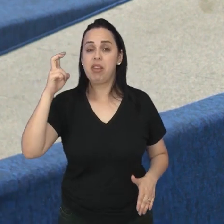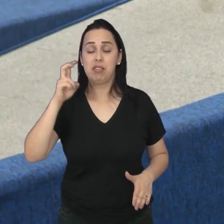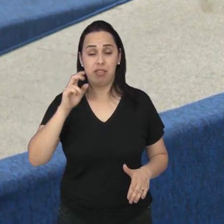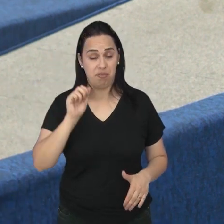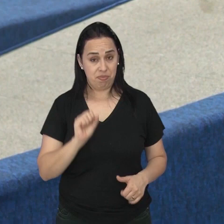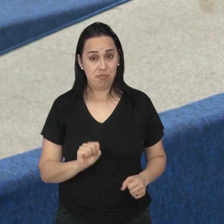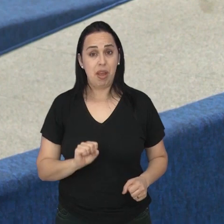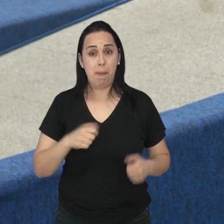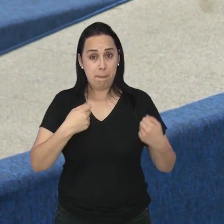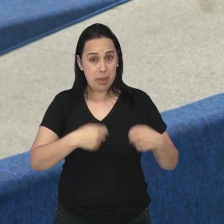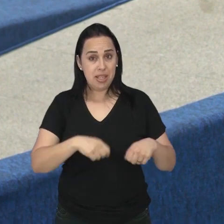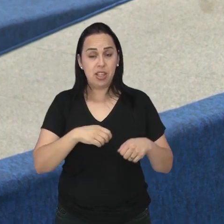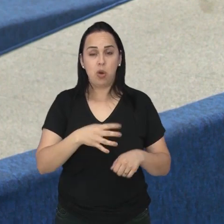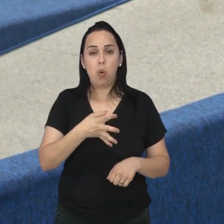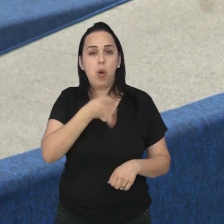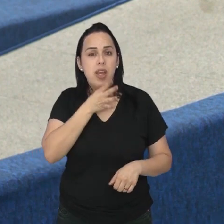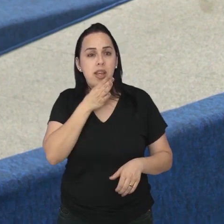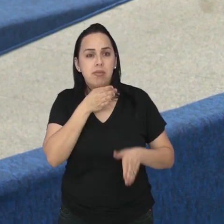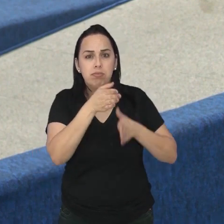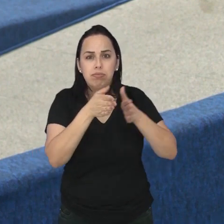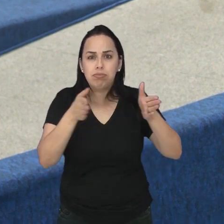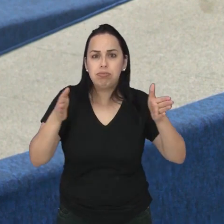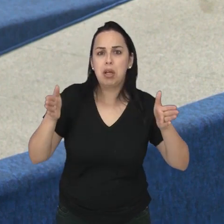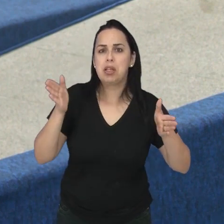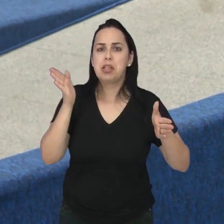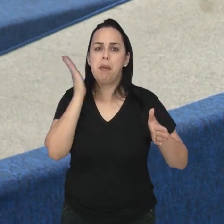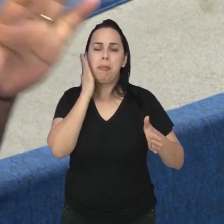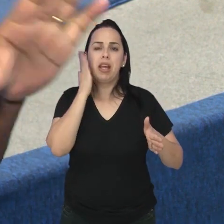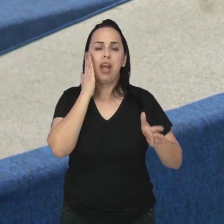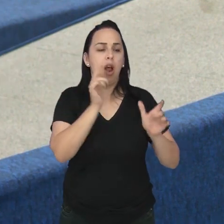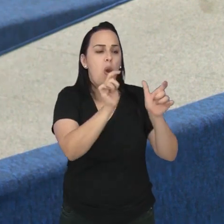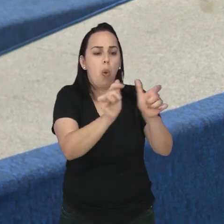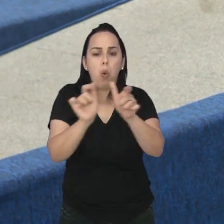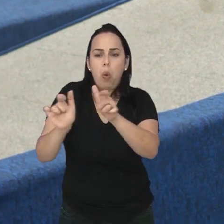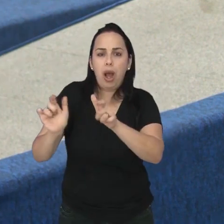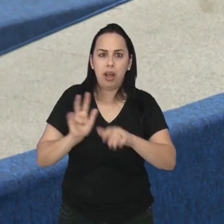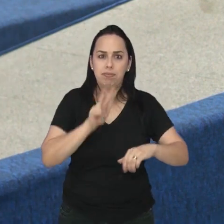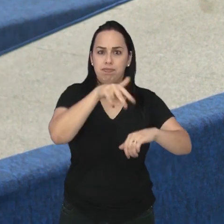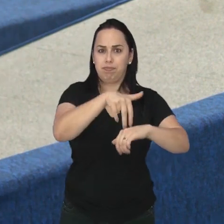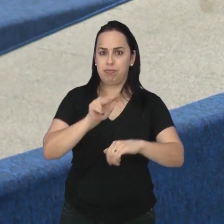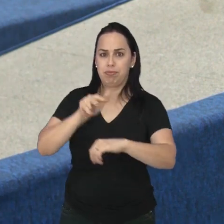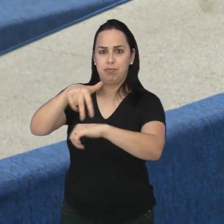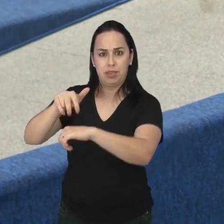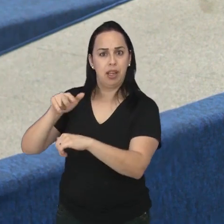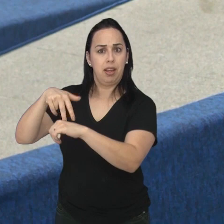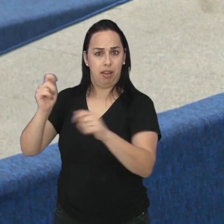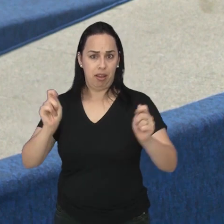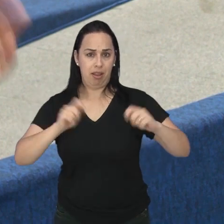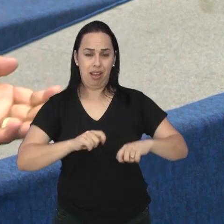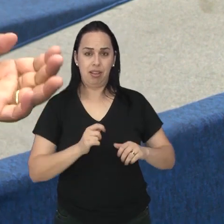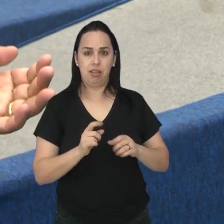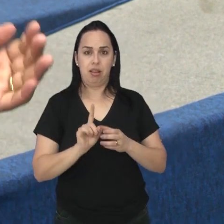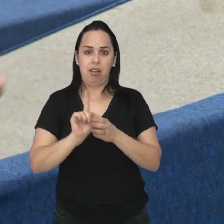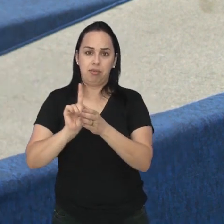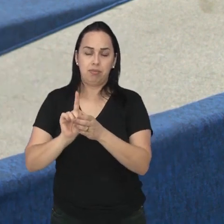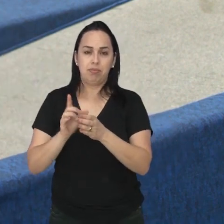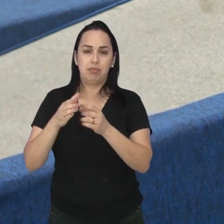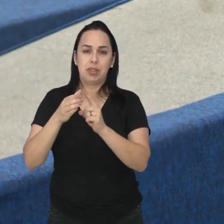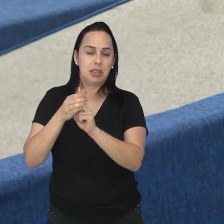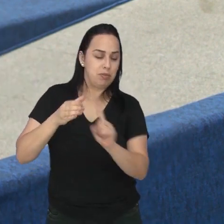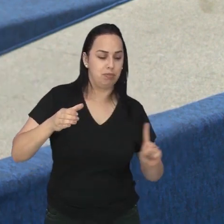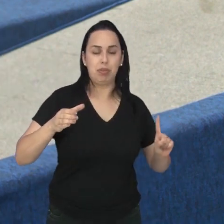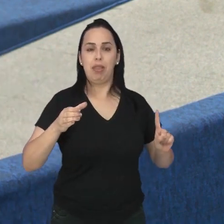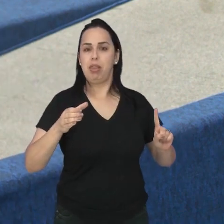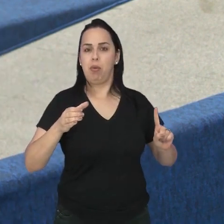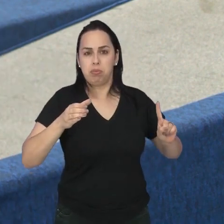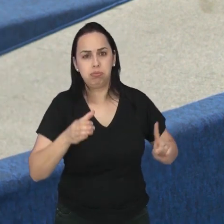inteligentes, sabe? Que precisa conhecer, saber que qualquer lugar é lugar dela, que ela não precisa ser exclusa. Então eu acho